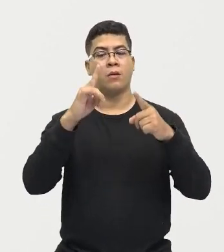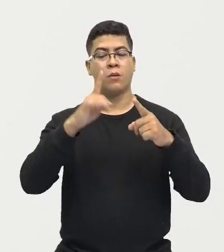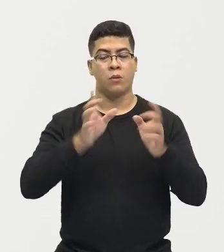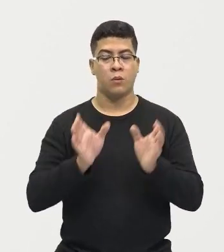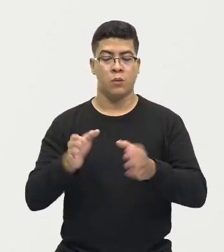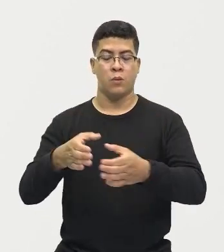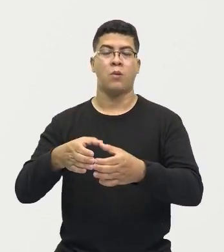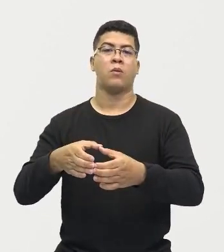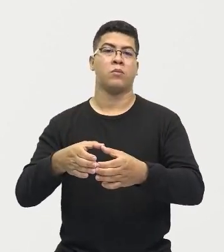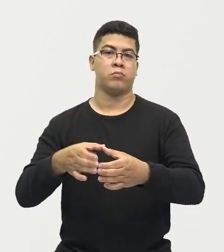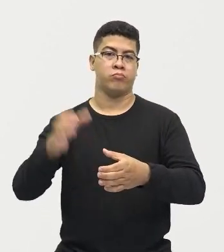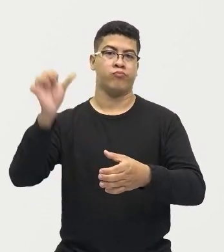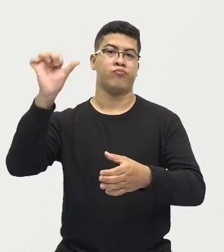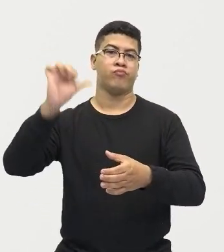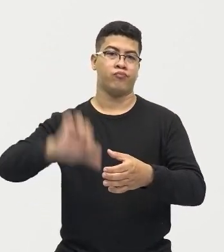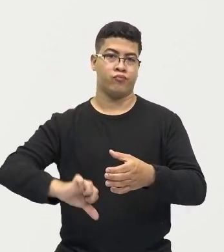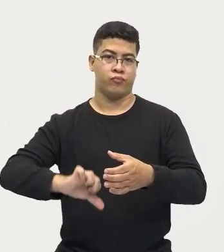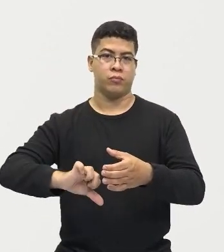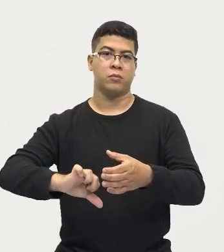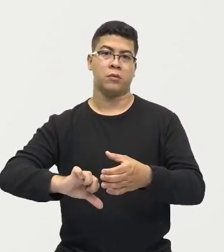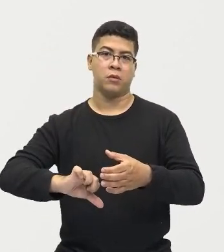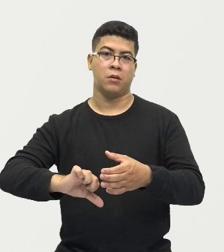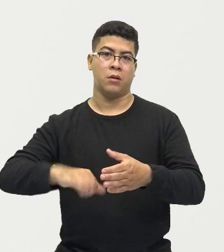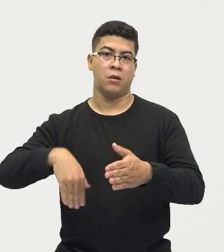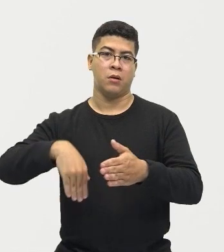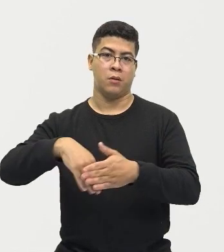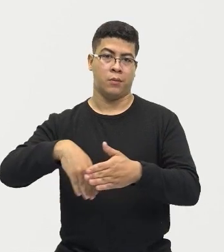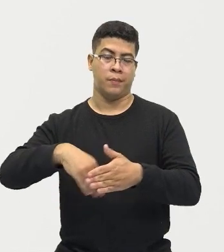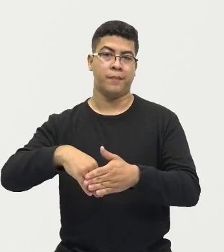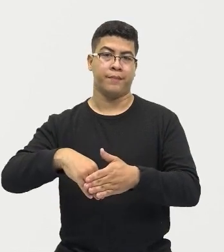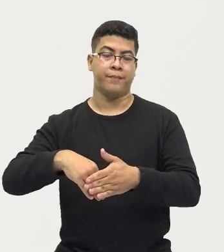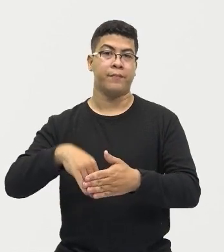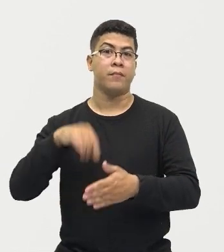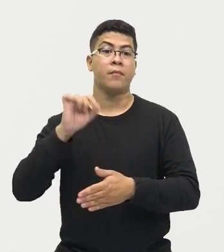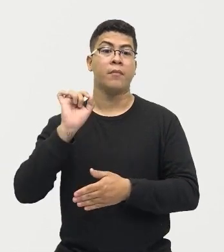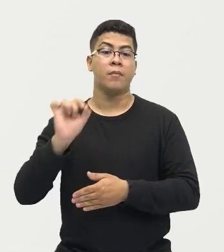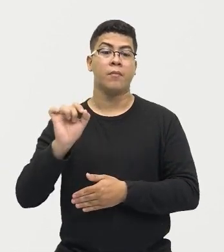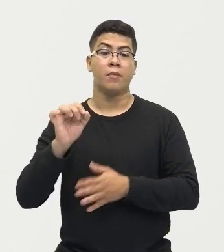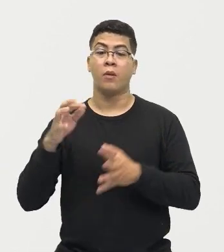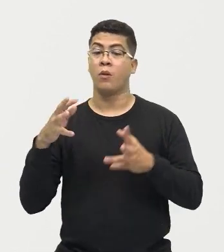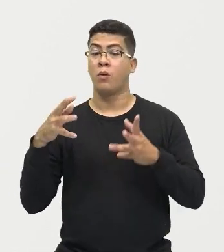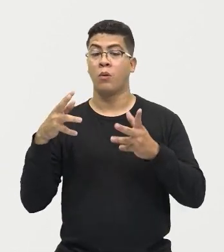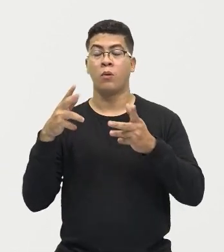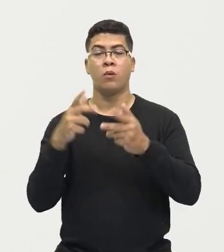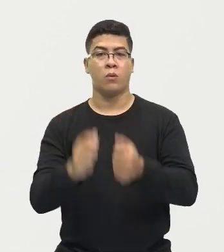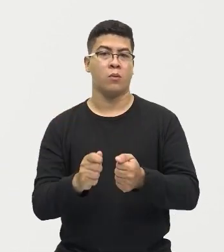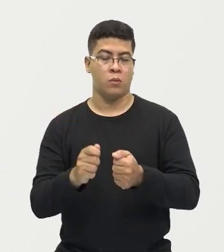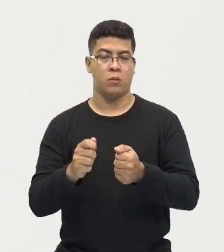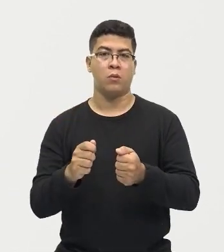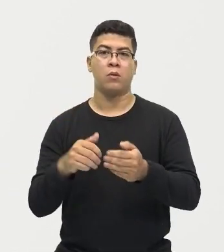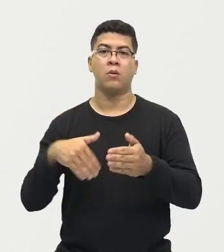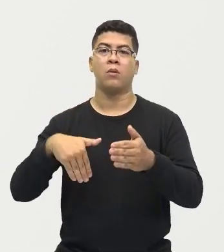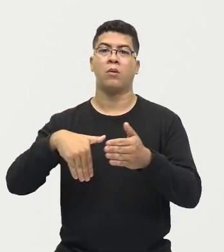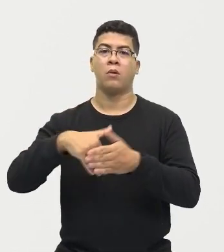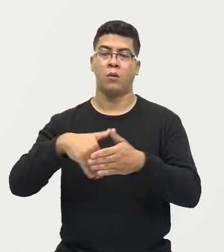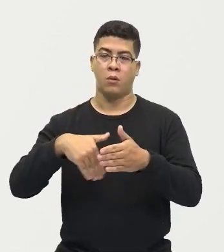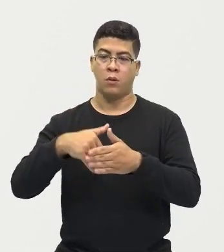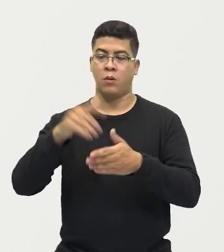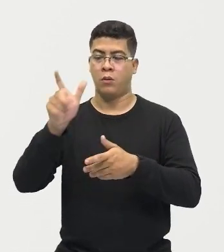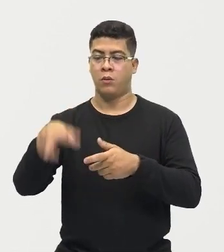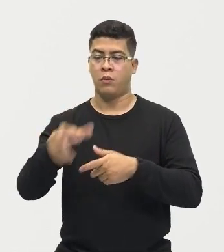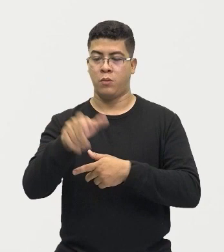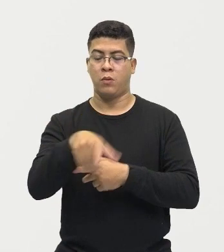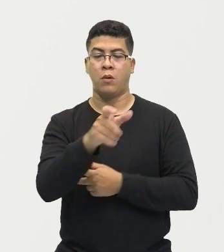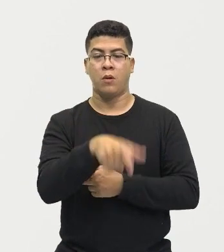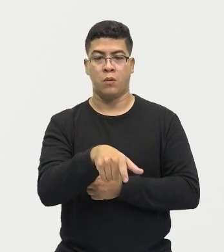Então temos aqui, ó, a oração principal é todos os jogadores discordaram. Quem? Aí nós vamos perguntar